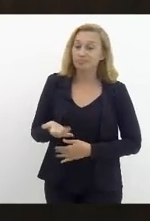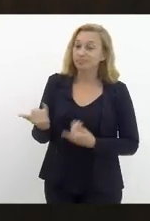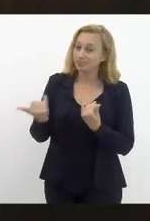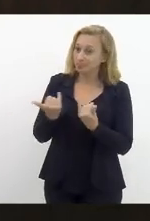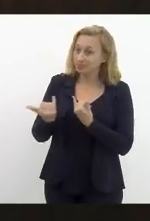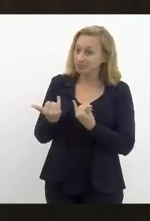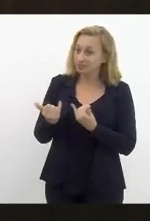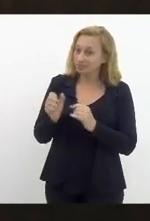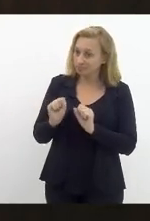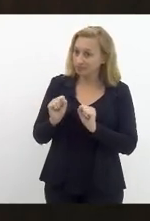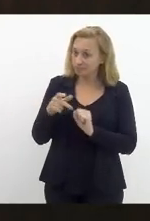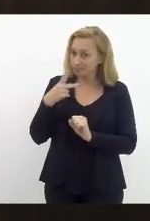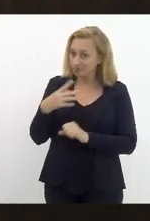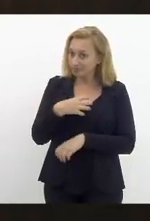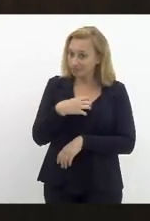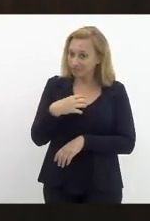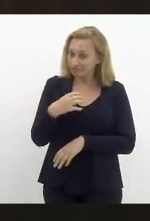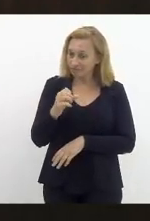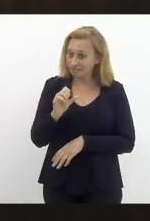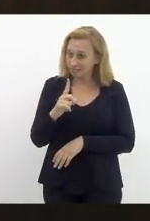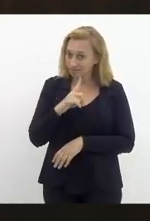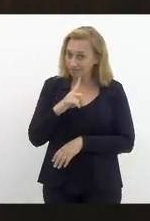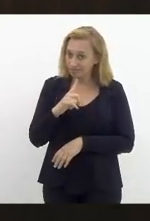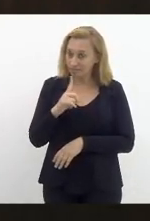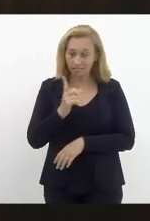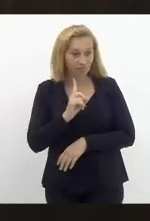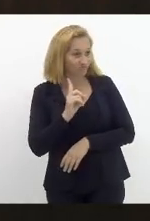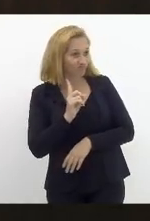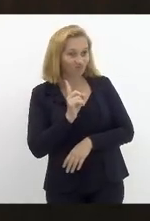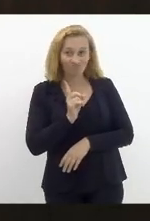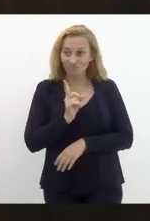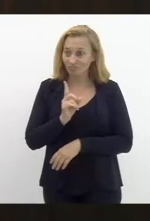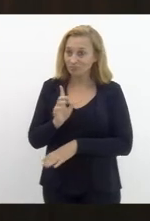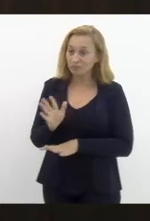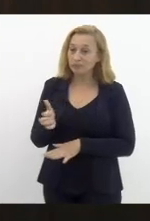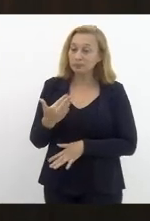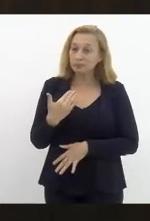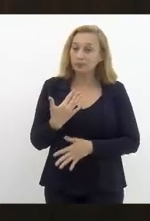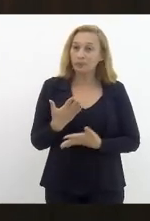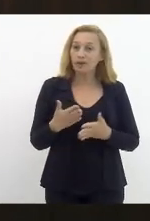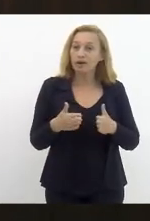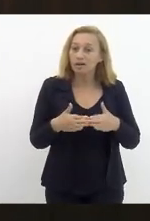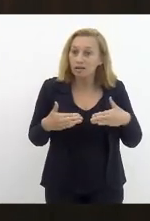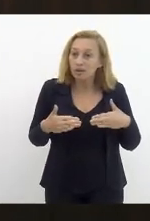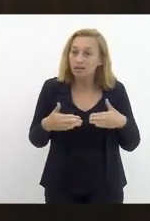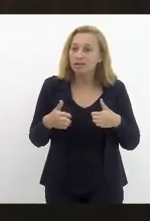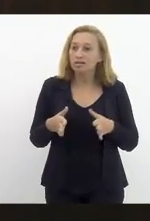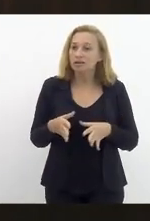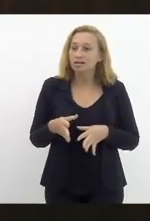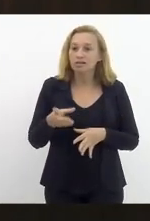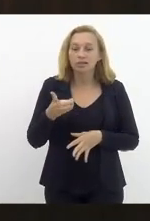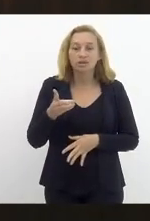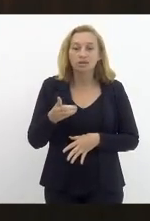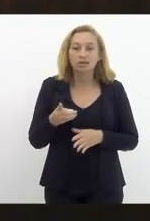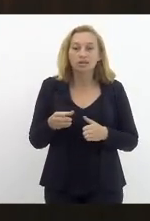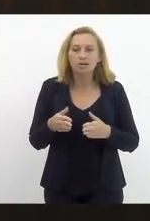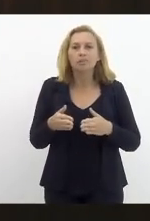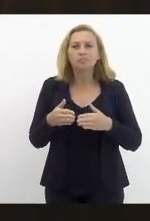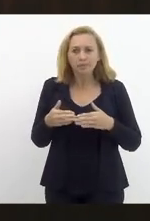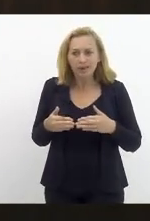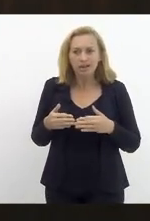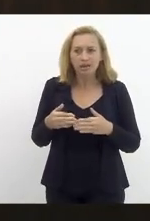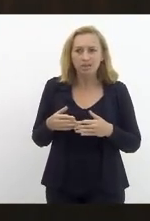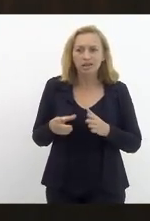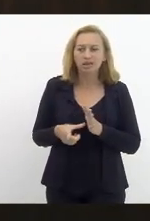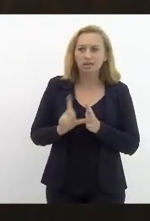informação nesse sentido? Até agora não. Obrigado. Até agora presidente, não, me permite antes. Por favor, doutora Marta. Presidente, me permite